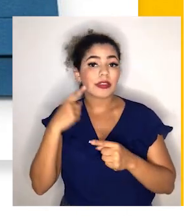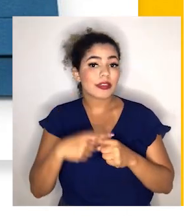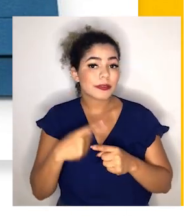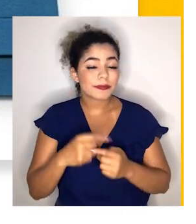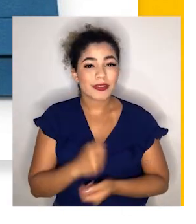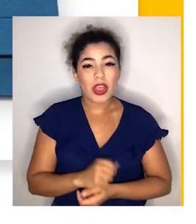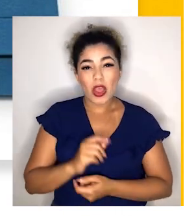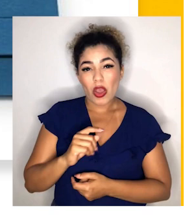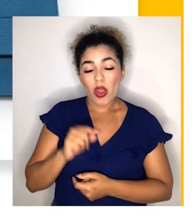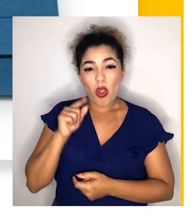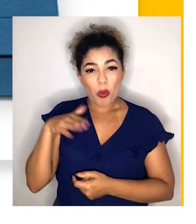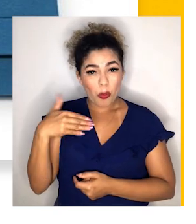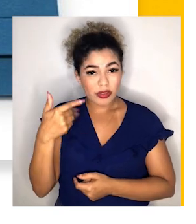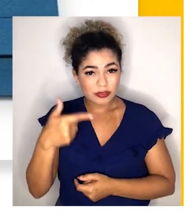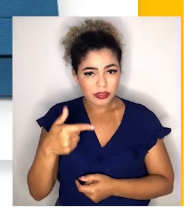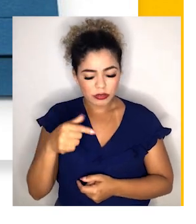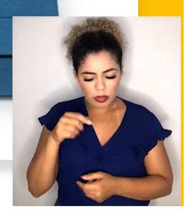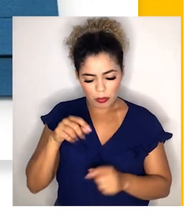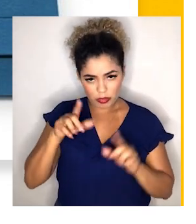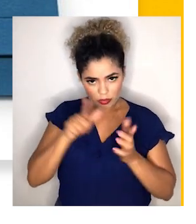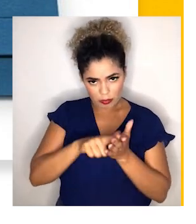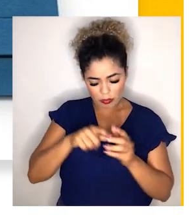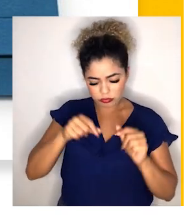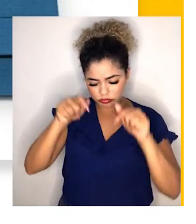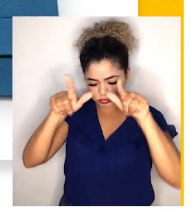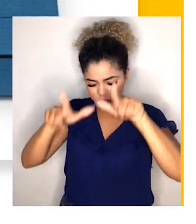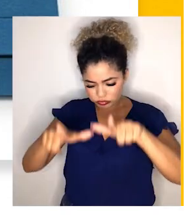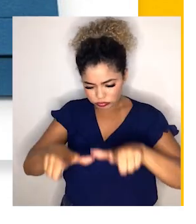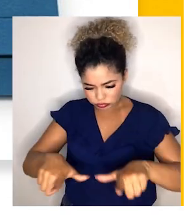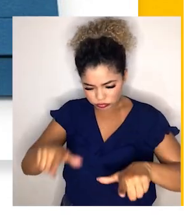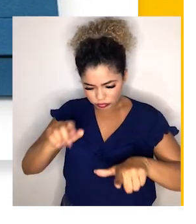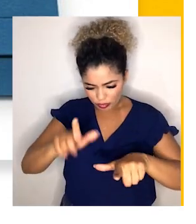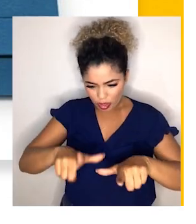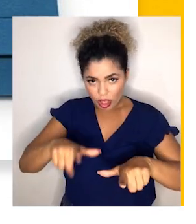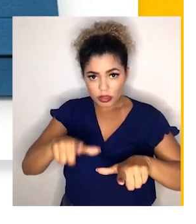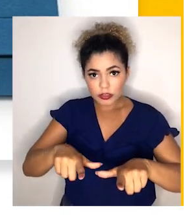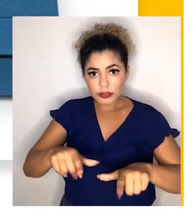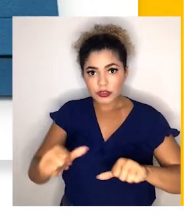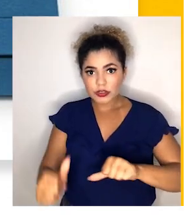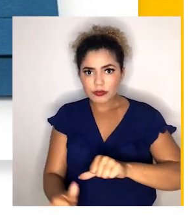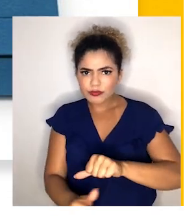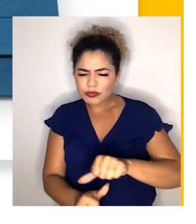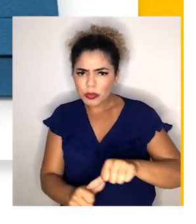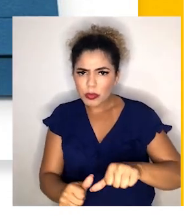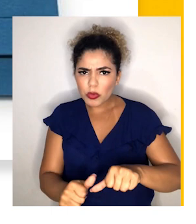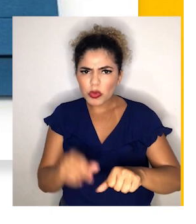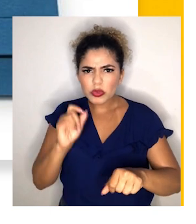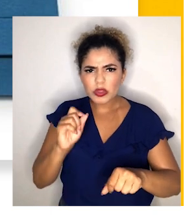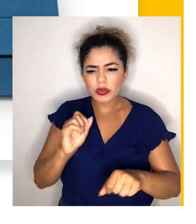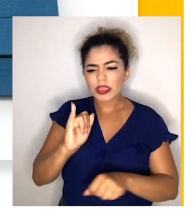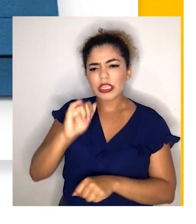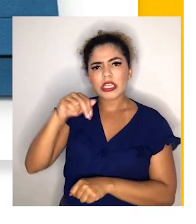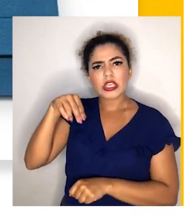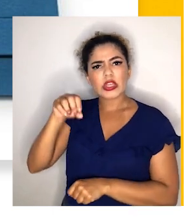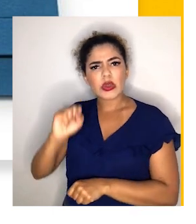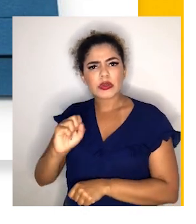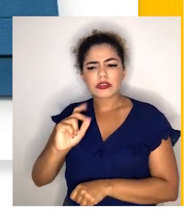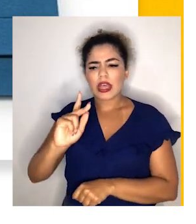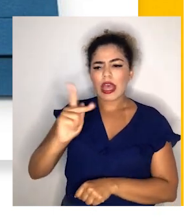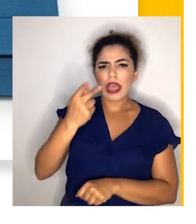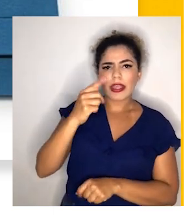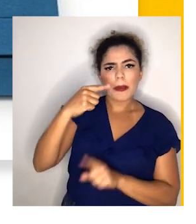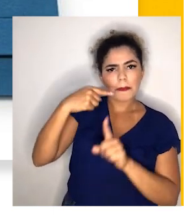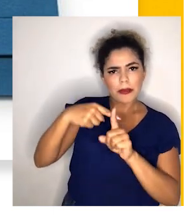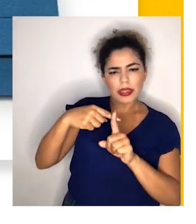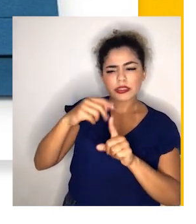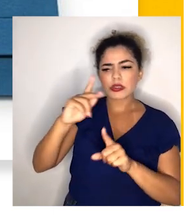ocorre porque quando você tem o mergulho desse papel, você tem esse rearranjo dos átomos, né? Com a liberação desses íons H+,